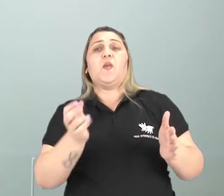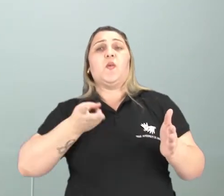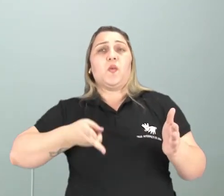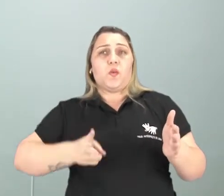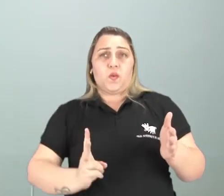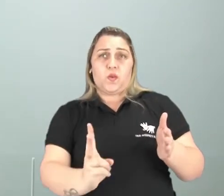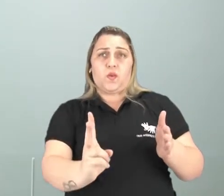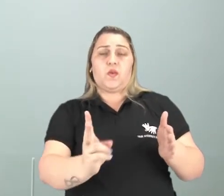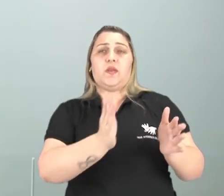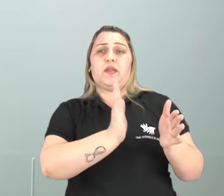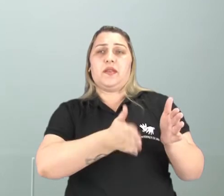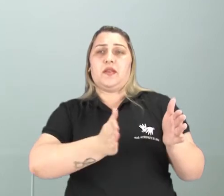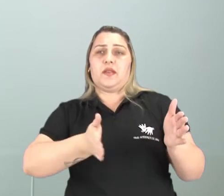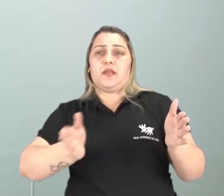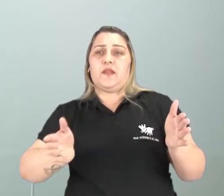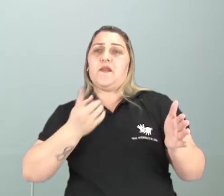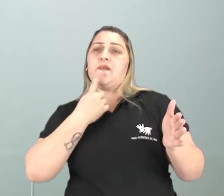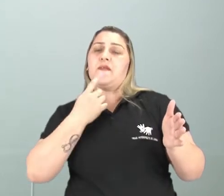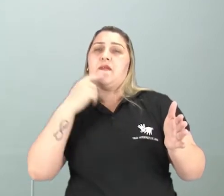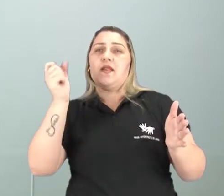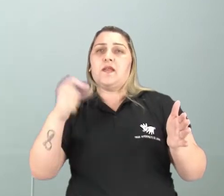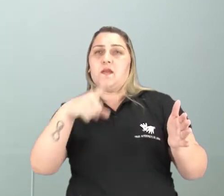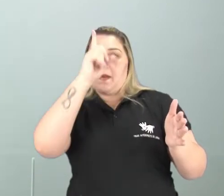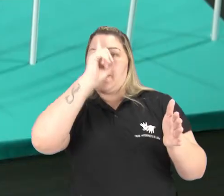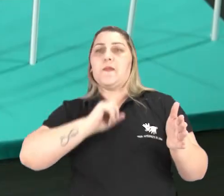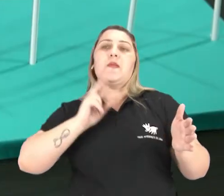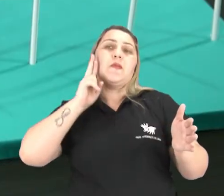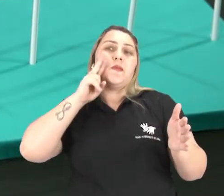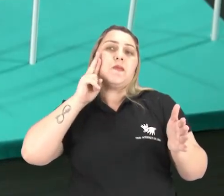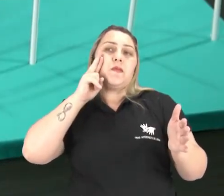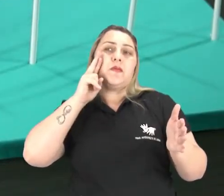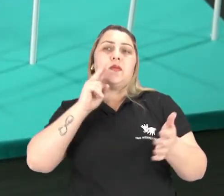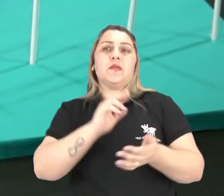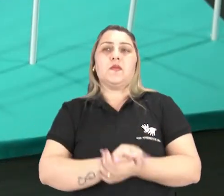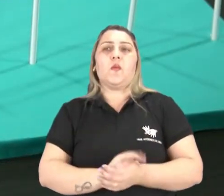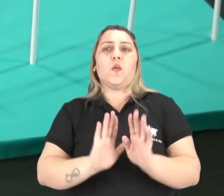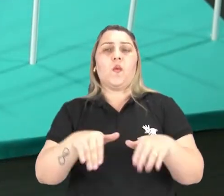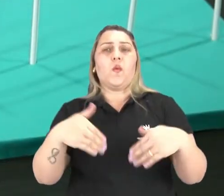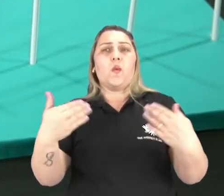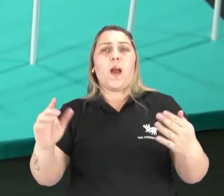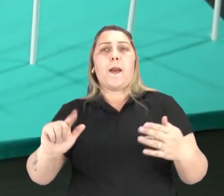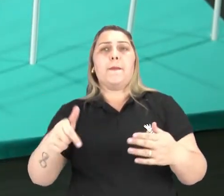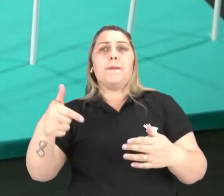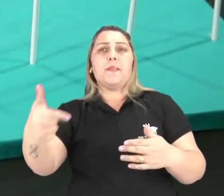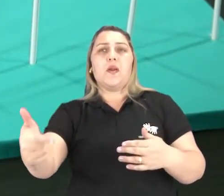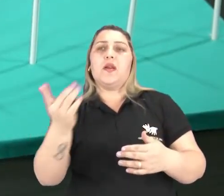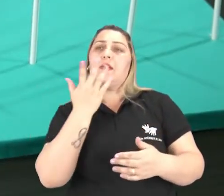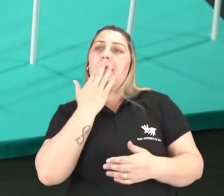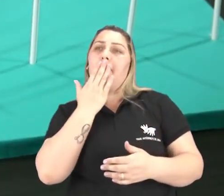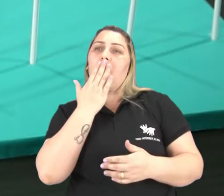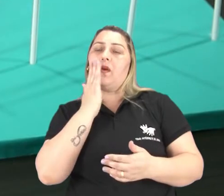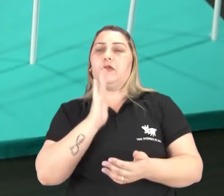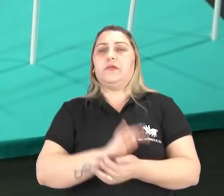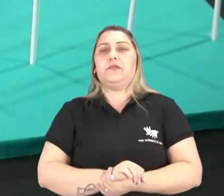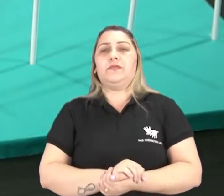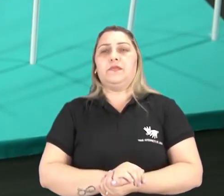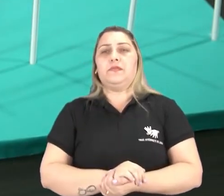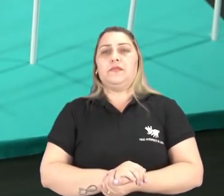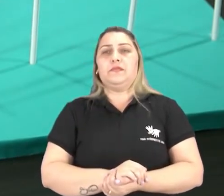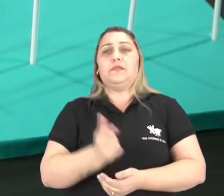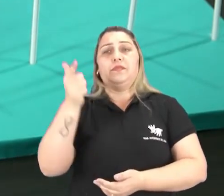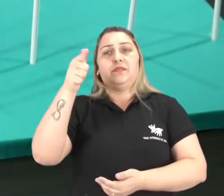fossemos continuar essa sequência vermelho azul amarelo e rosa qual seria a próxima